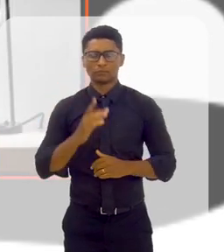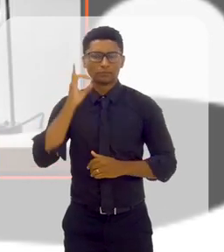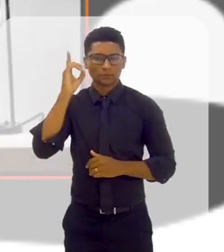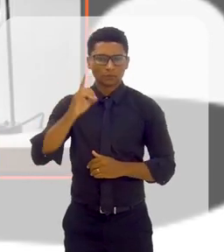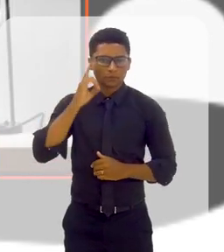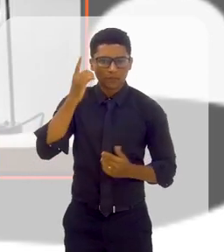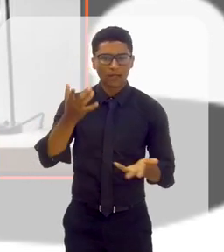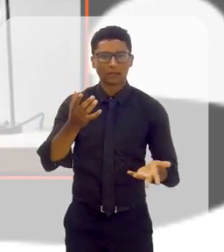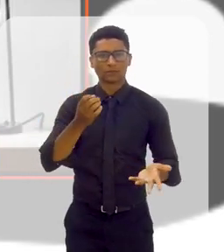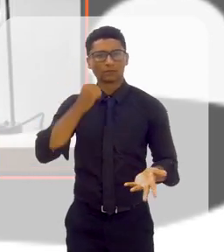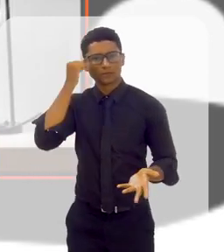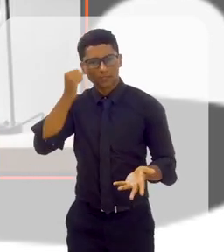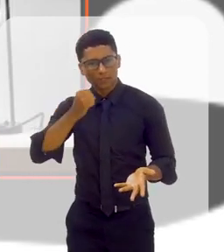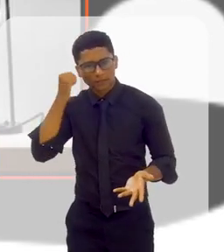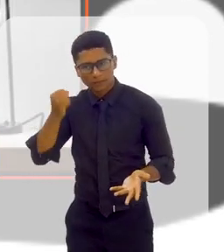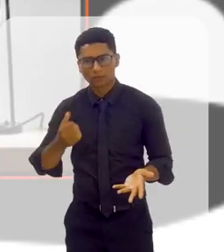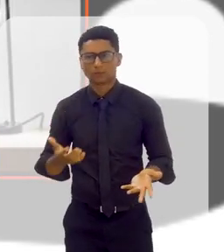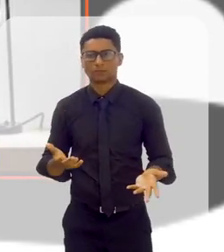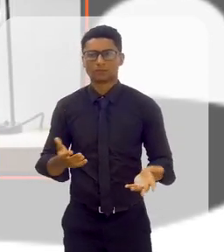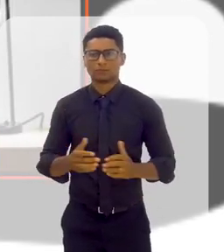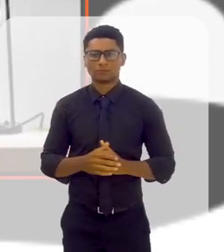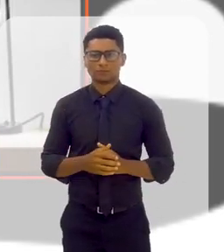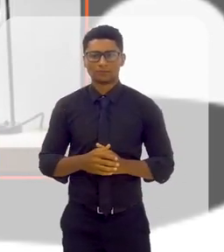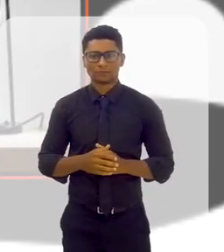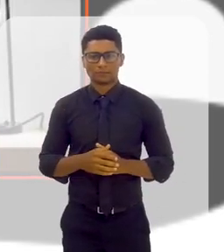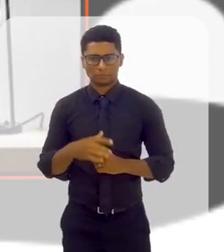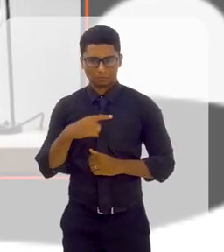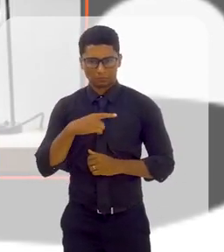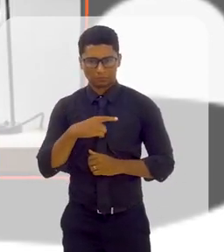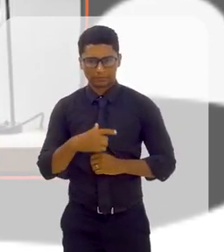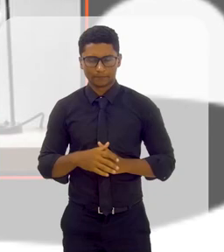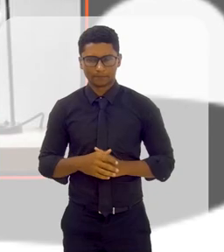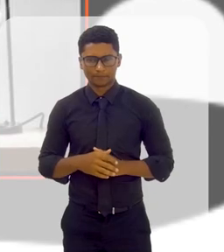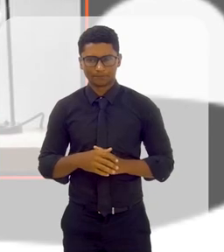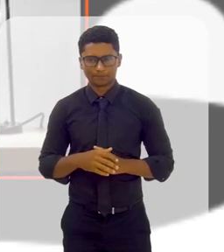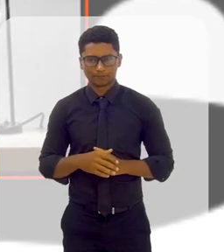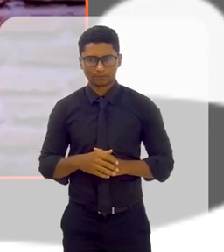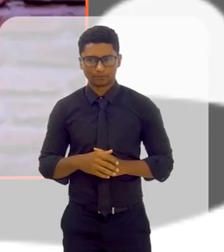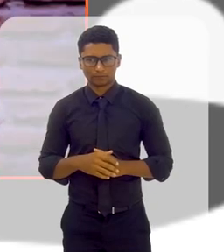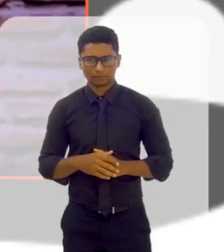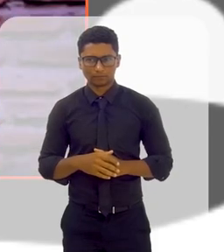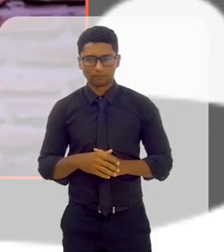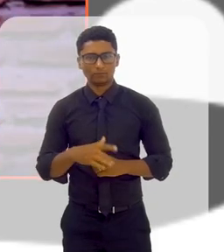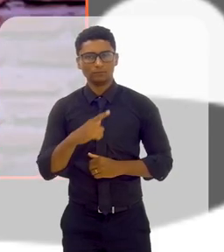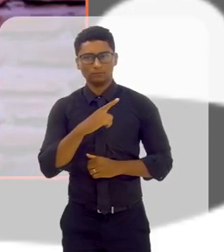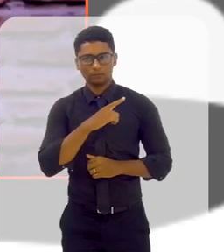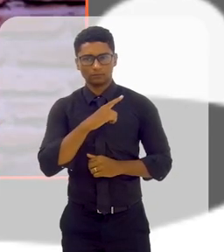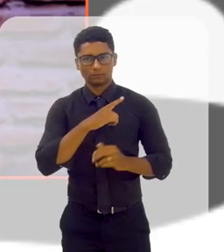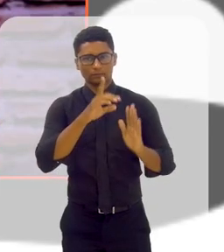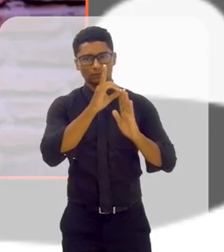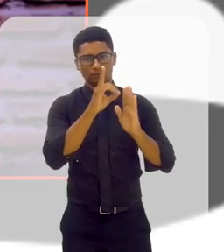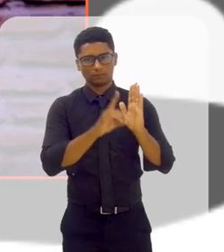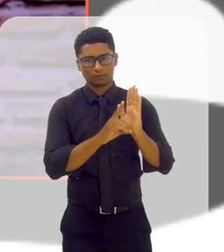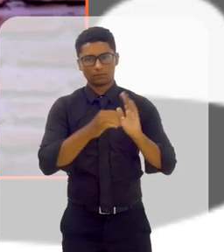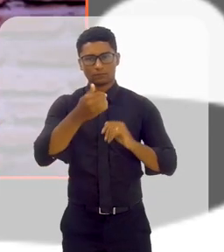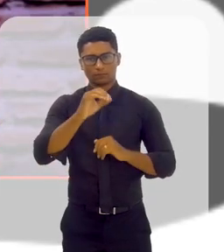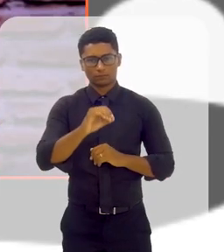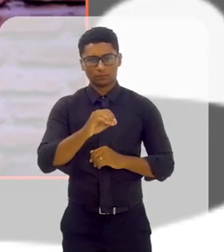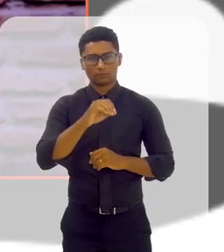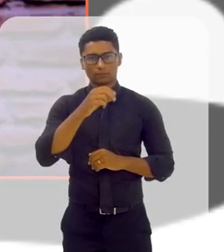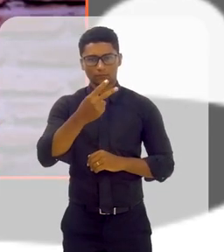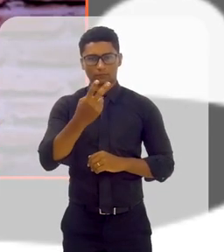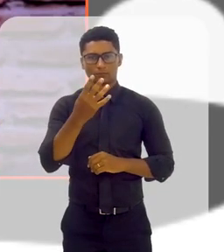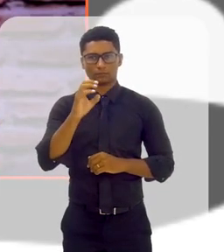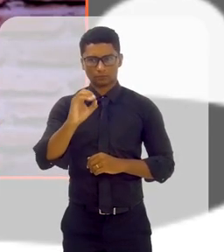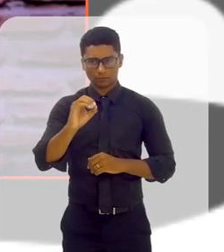Deputado ou Senador já abraçou essa causa Marcelo Tecnicamente falando ouve o decreto 10 240